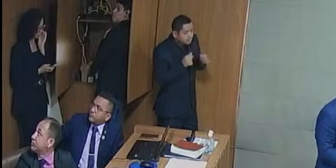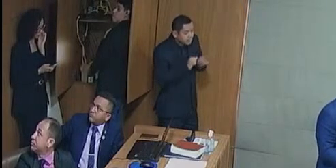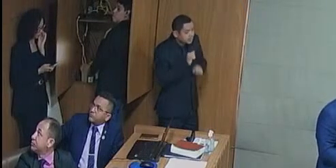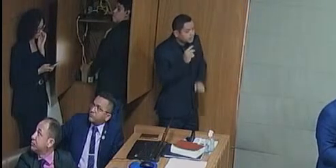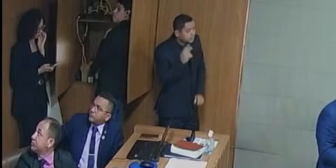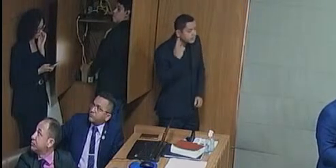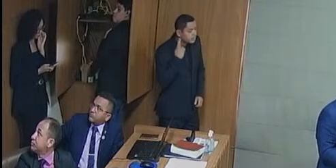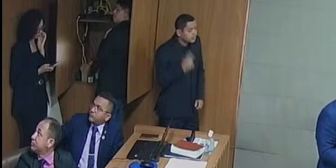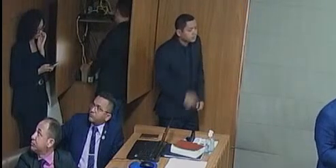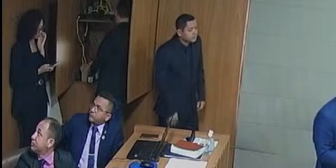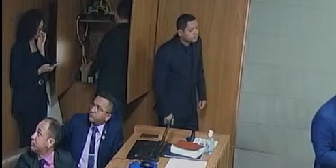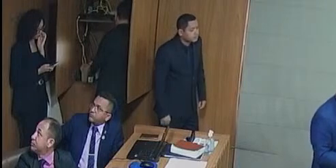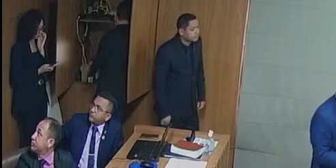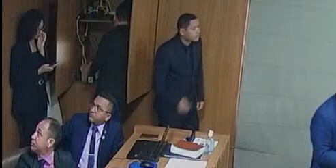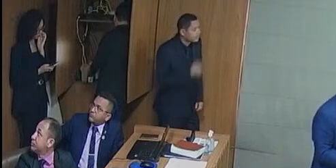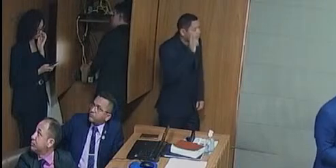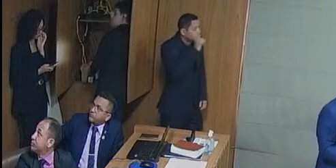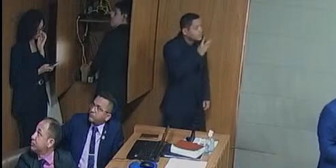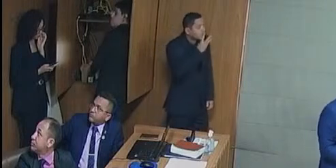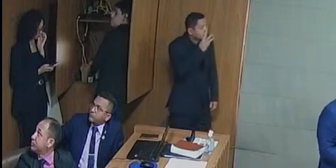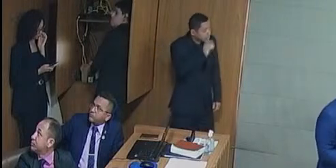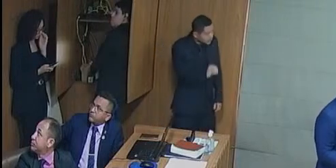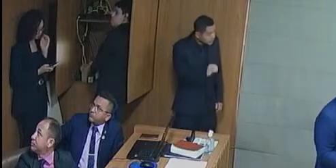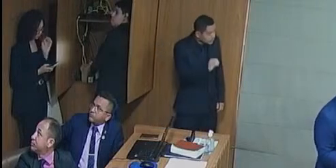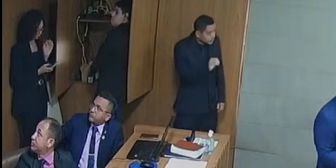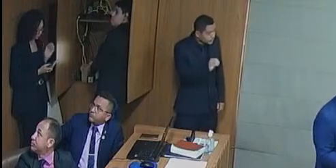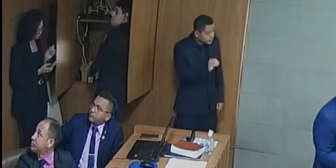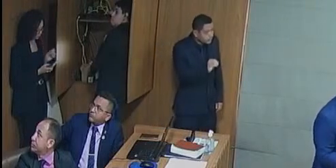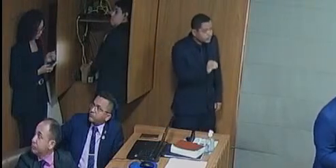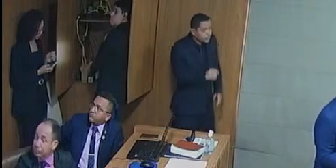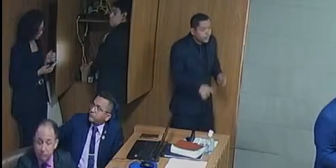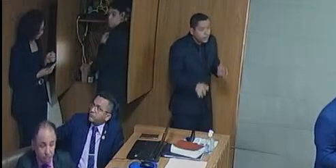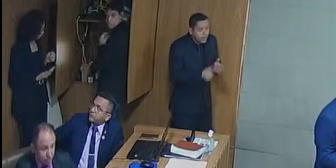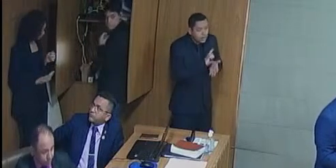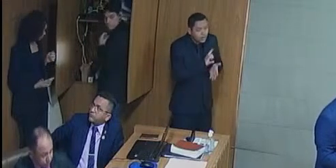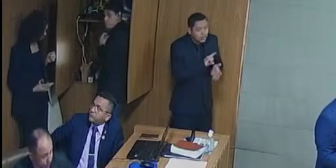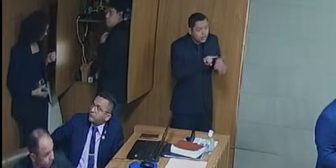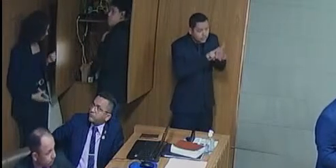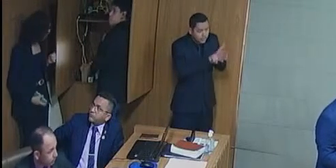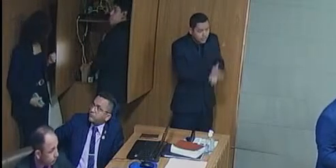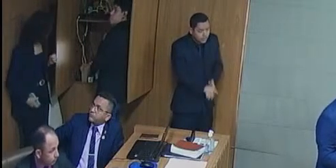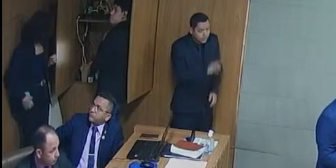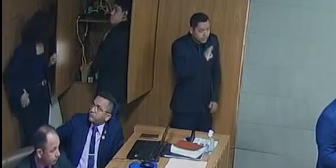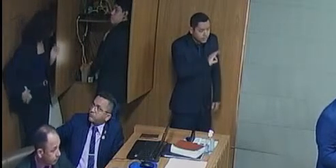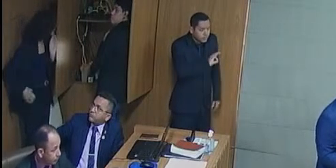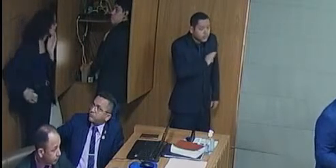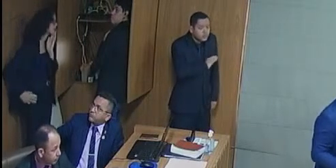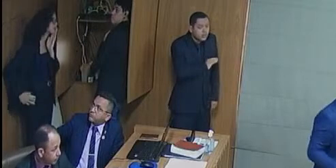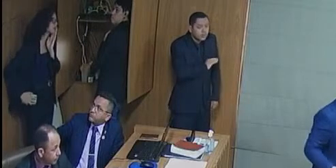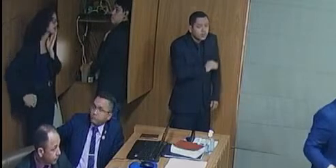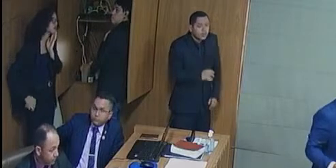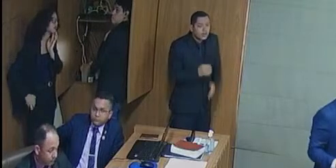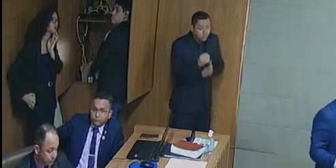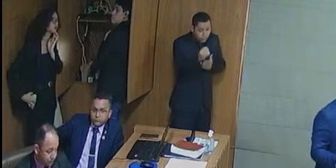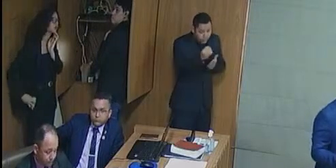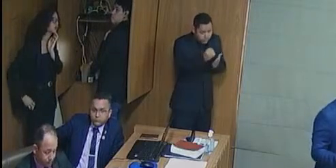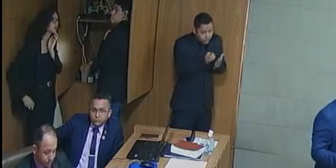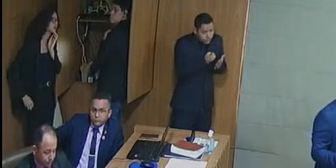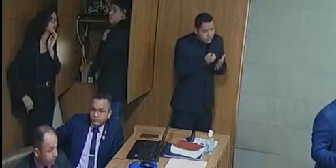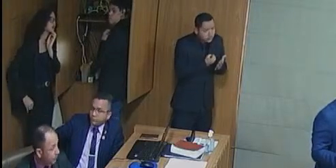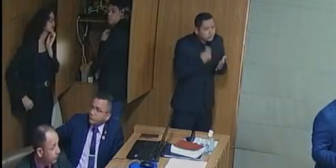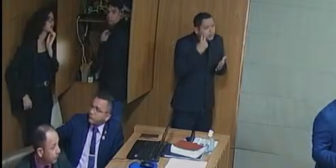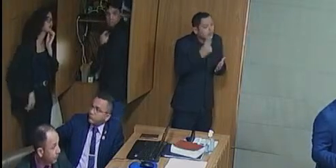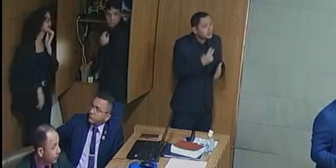p no dia 30 antes da operação ele encaminhou Ofício o